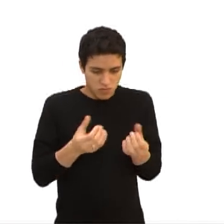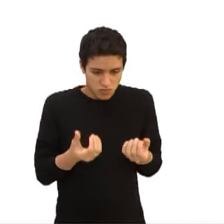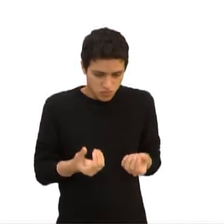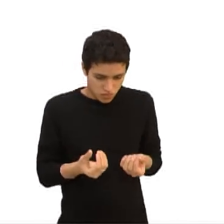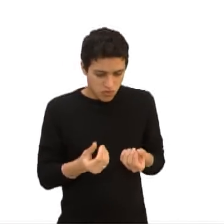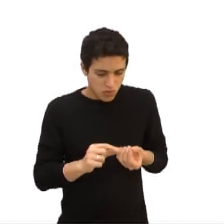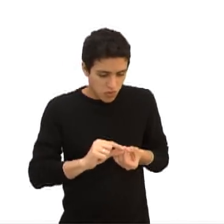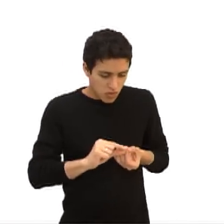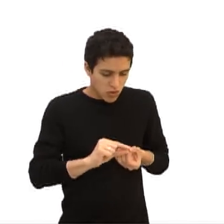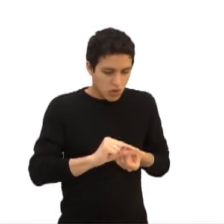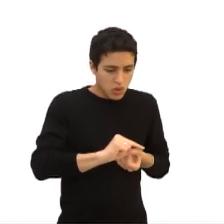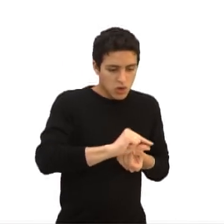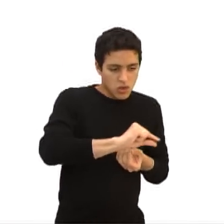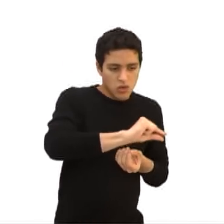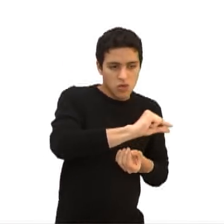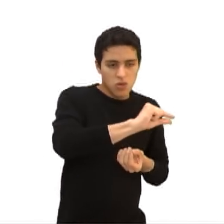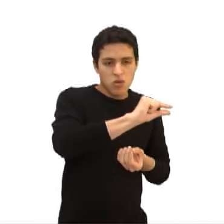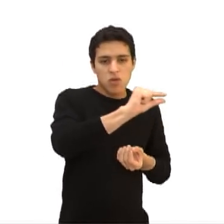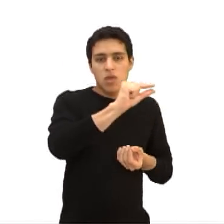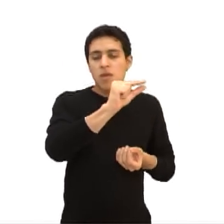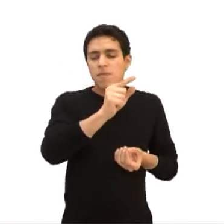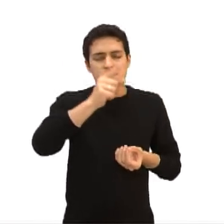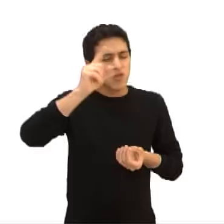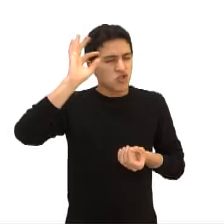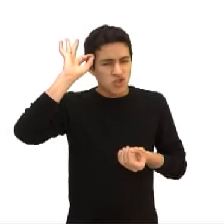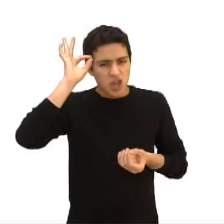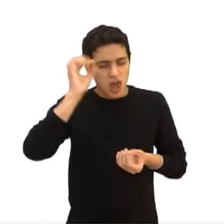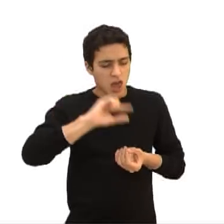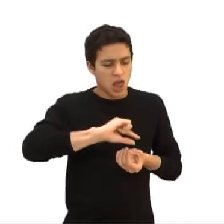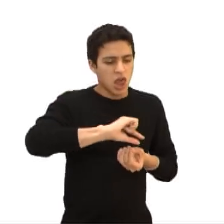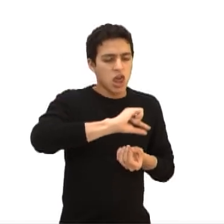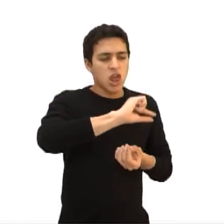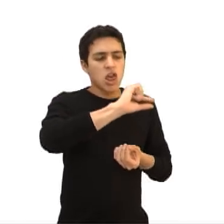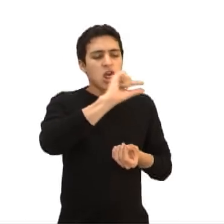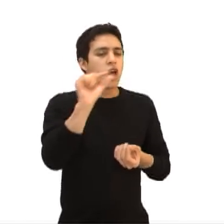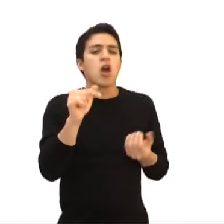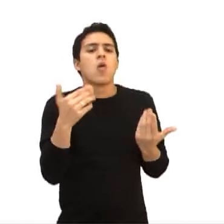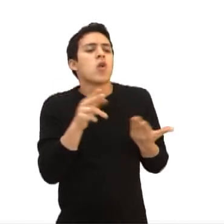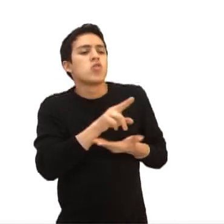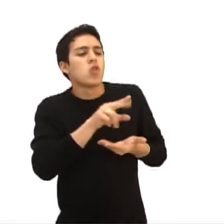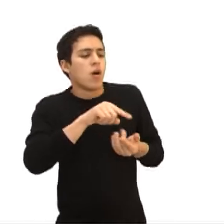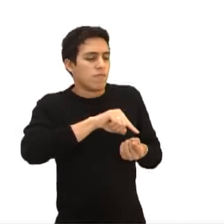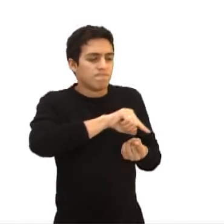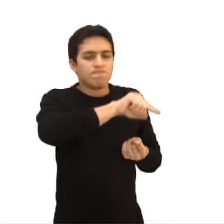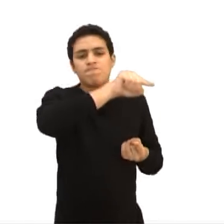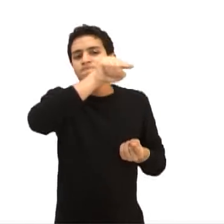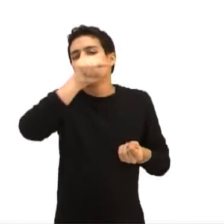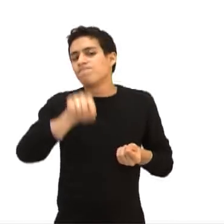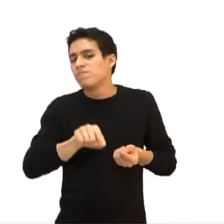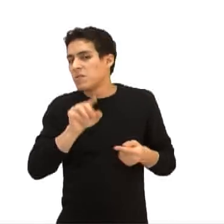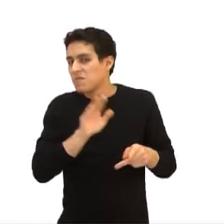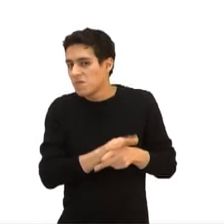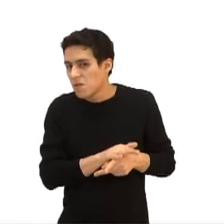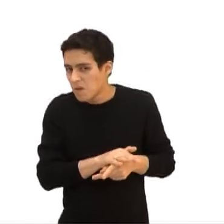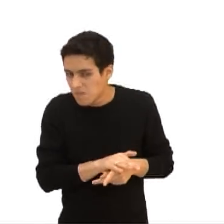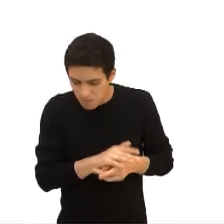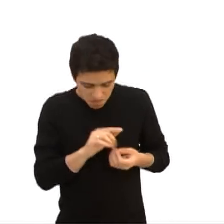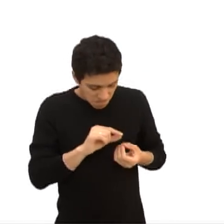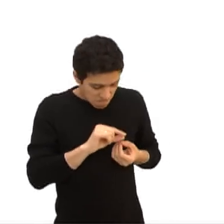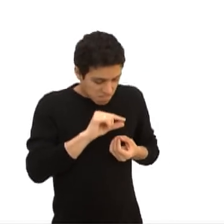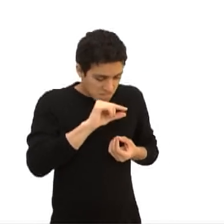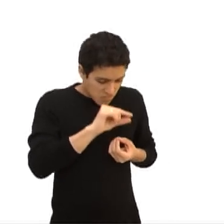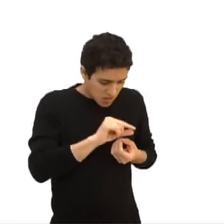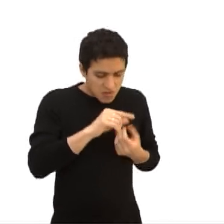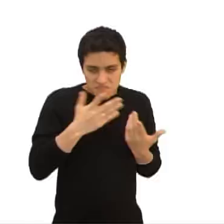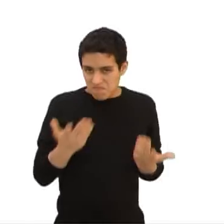da ovulação, vai imediatamente para qual órgão, qual estrutura do sistema genital feminino?